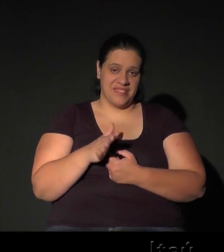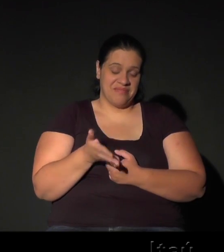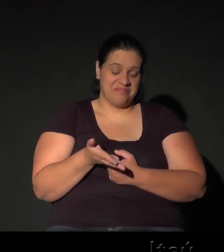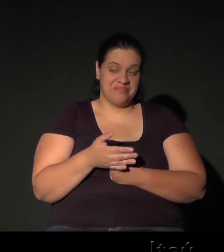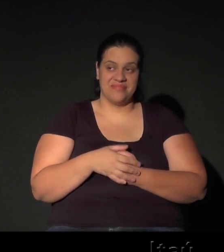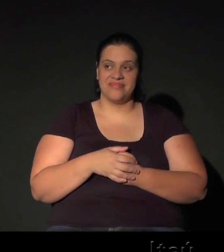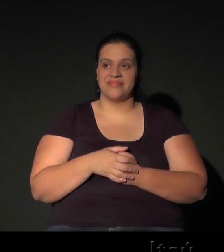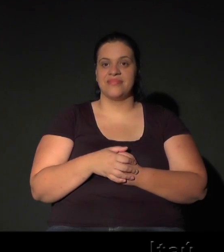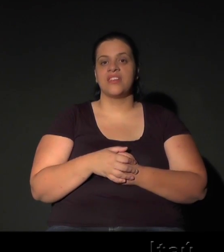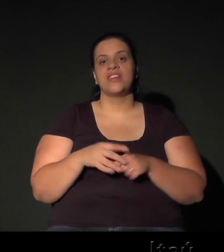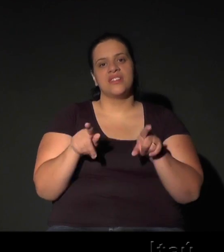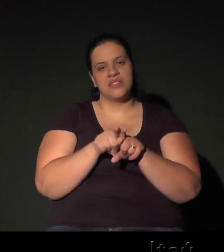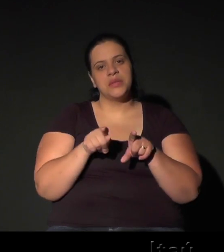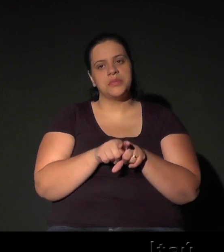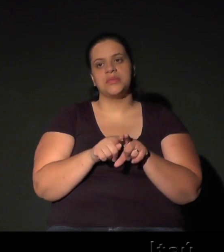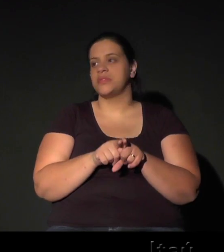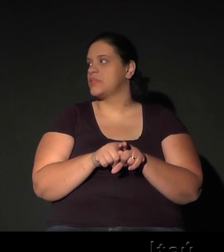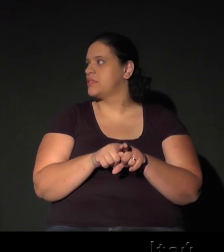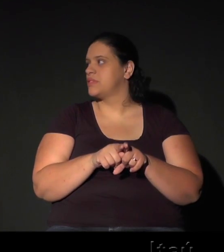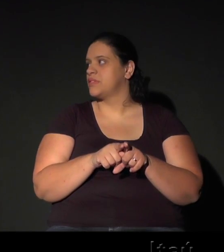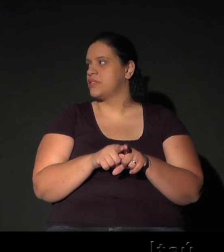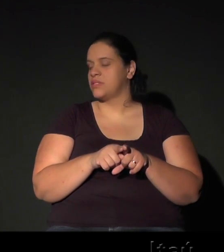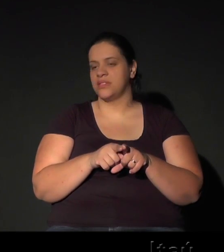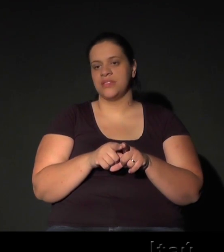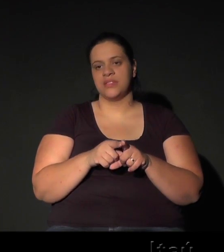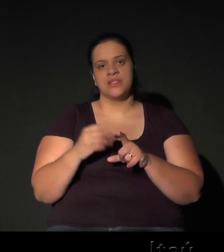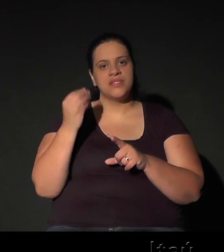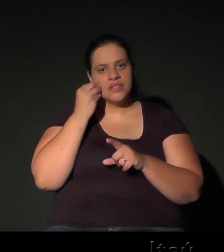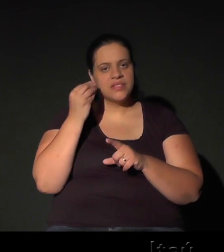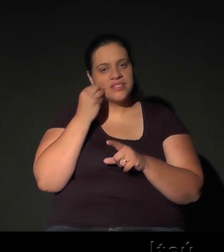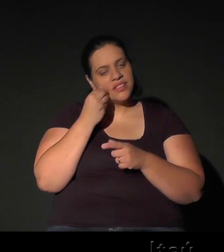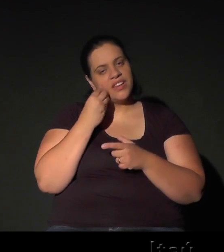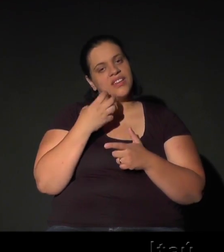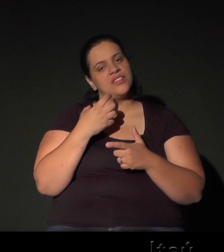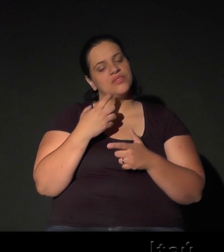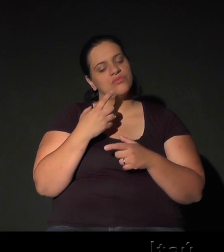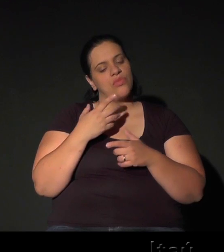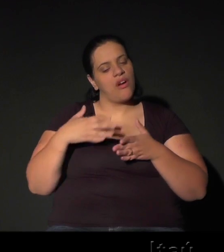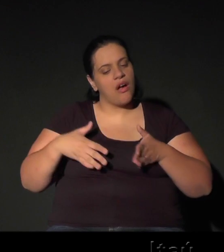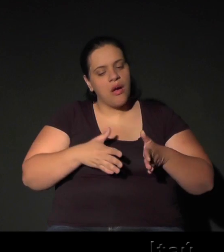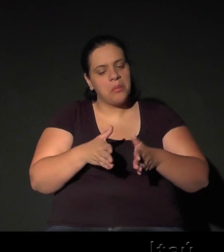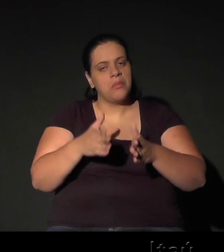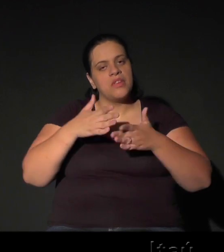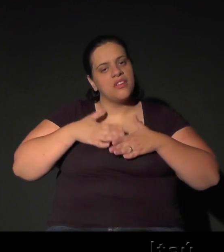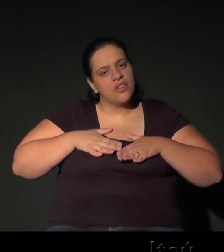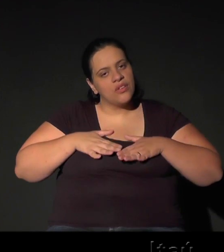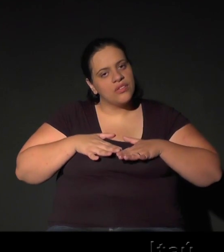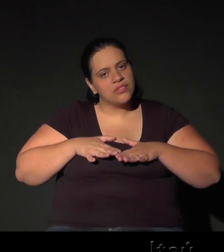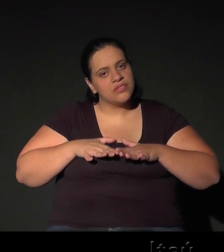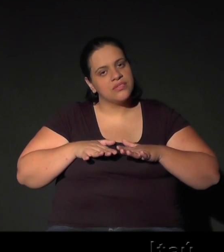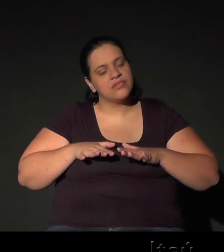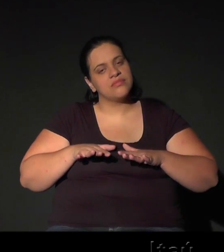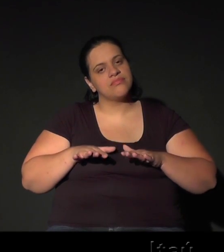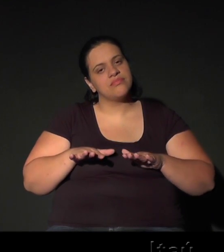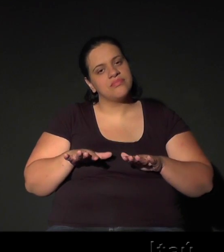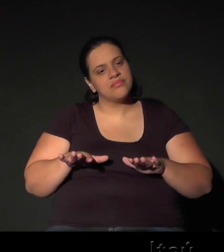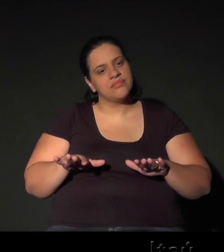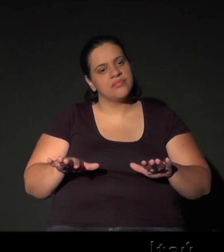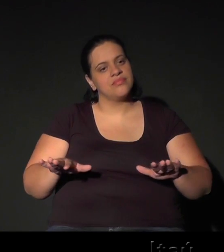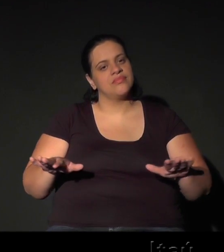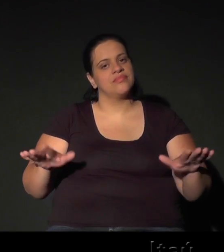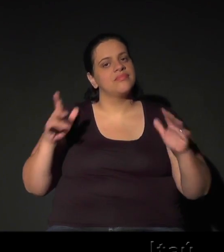eh e também busco esse essa tranquilidade eh